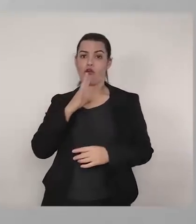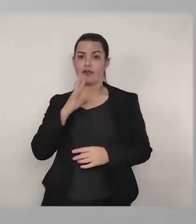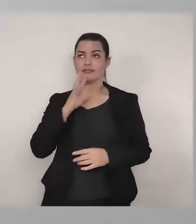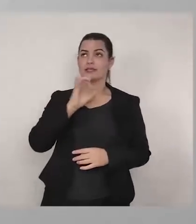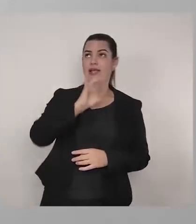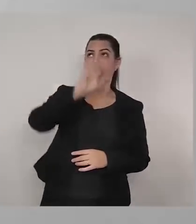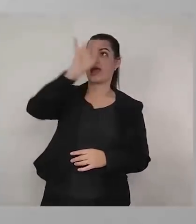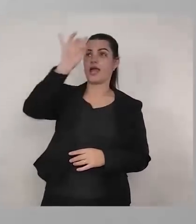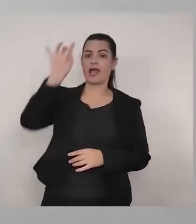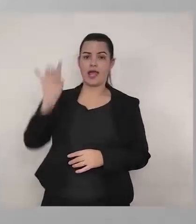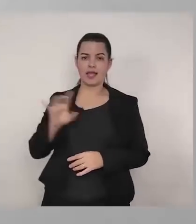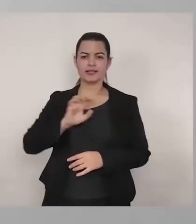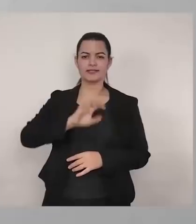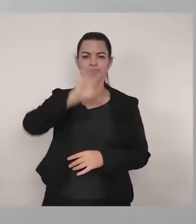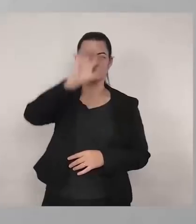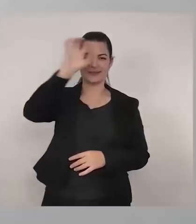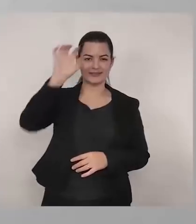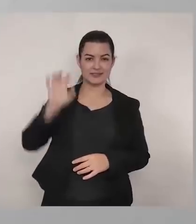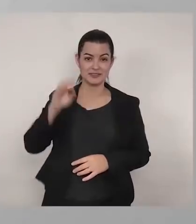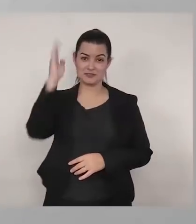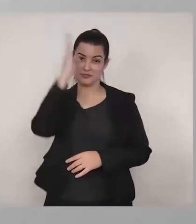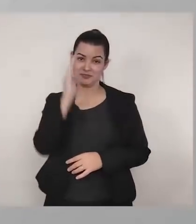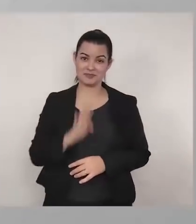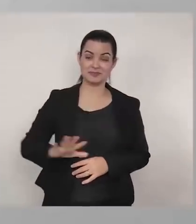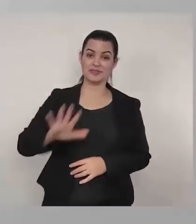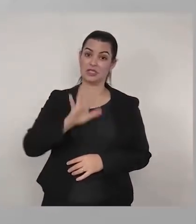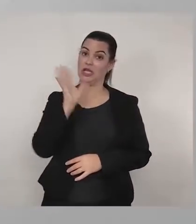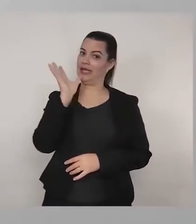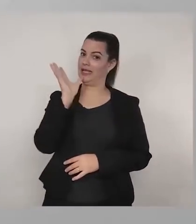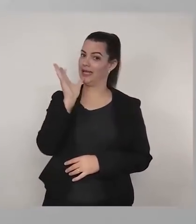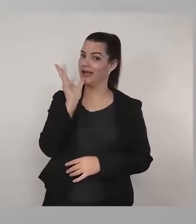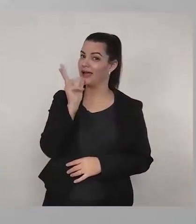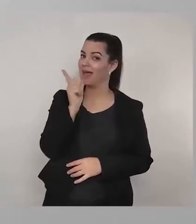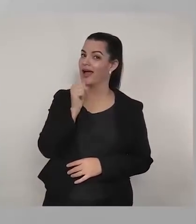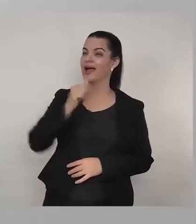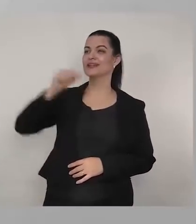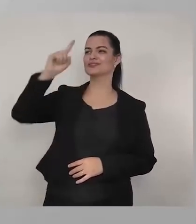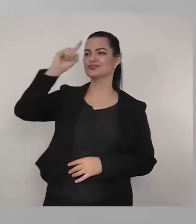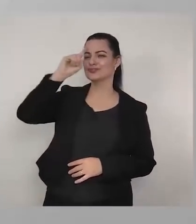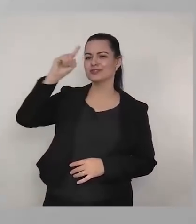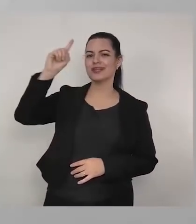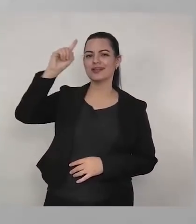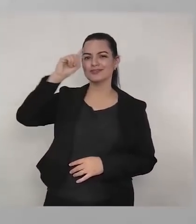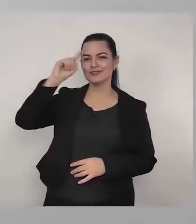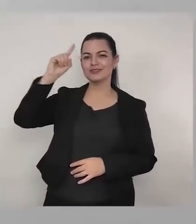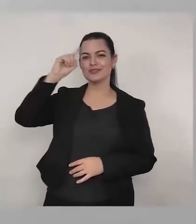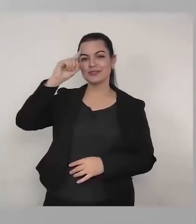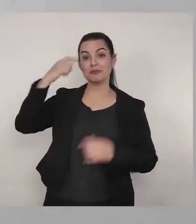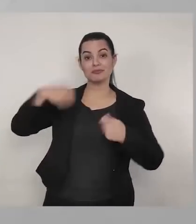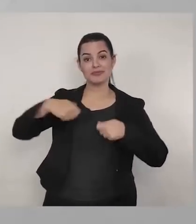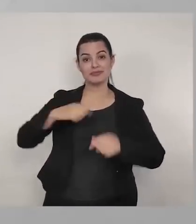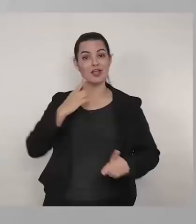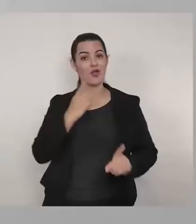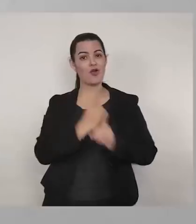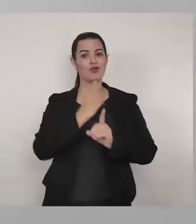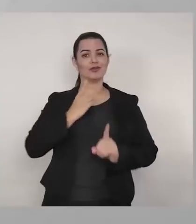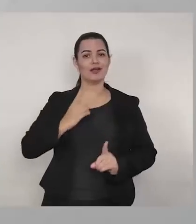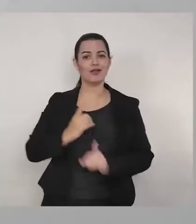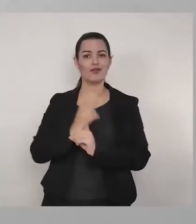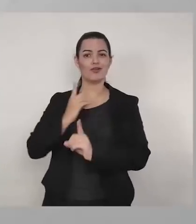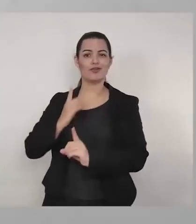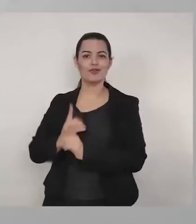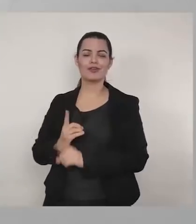Brasil, e isso vai levar aí alguns dias para nos encontrarmos e viajarmos por